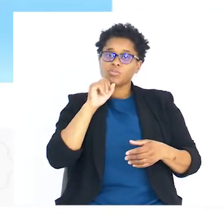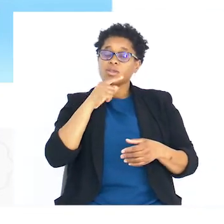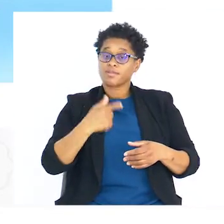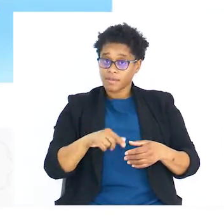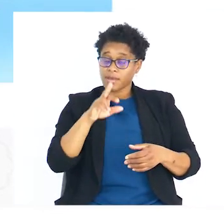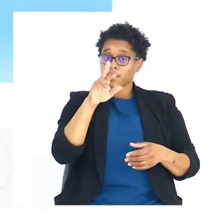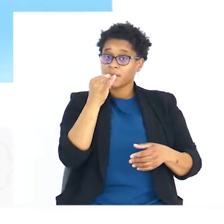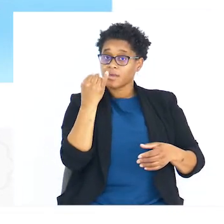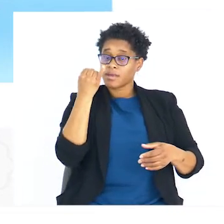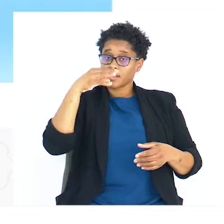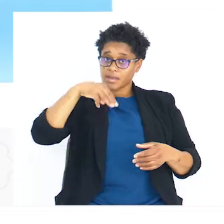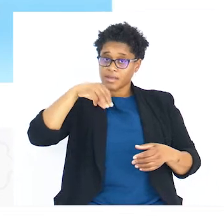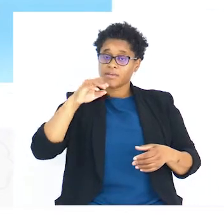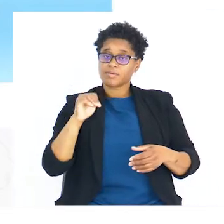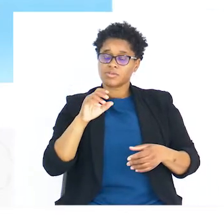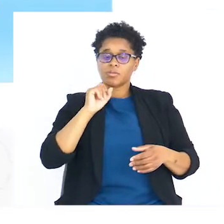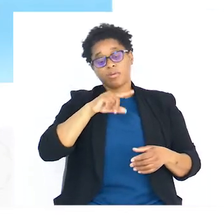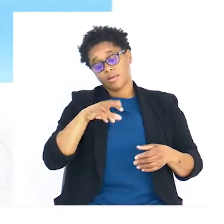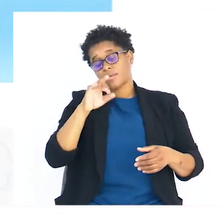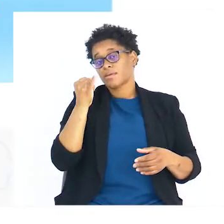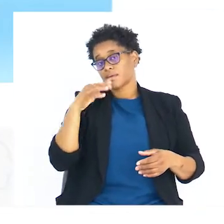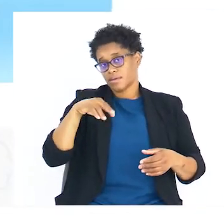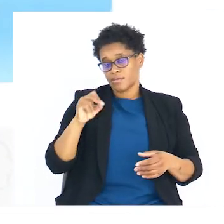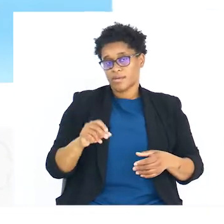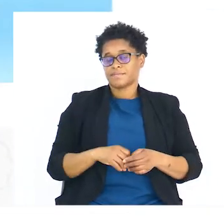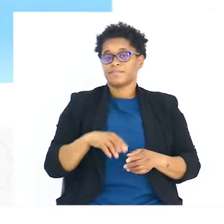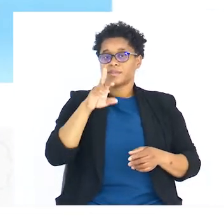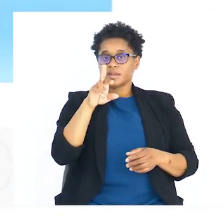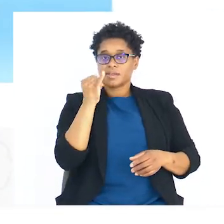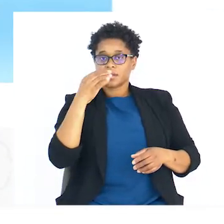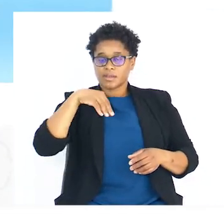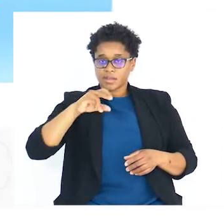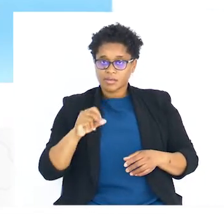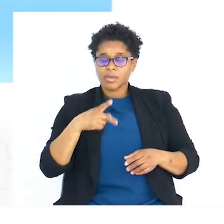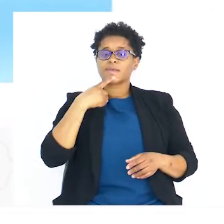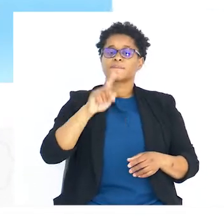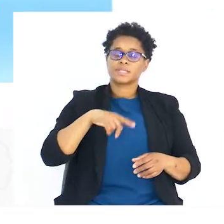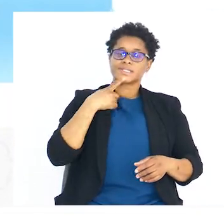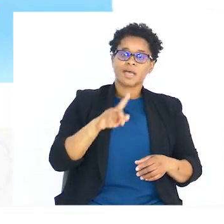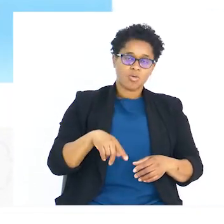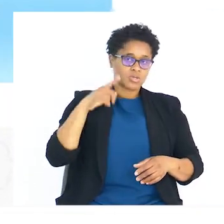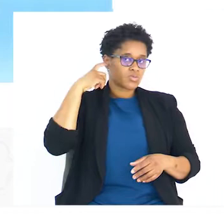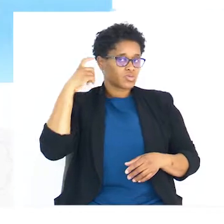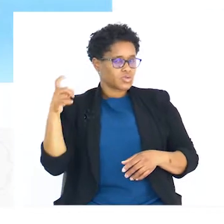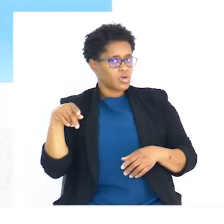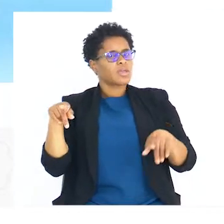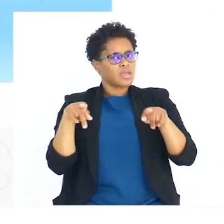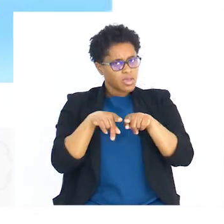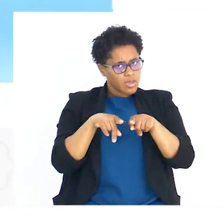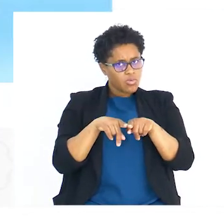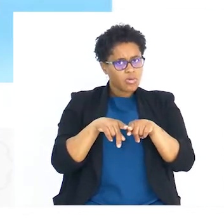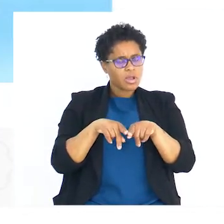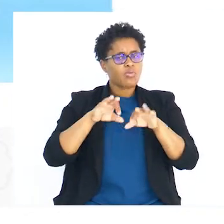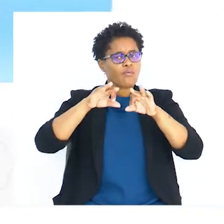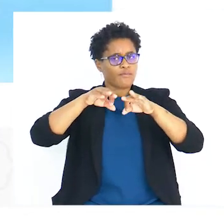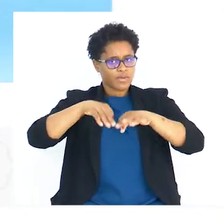seja, podem rimar. Rima é a repetição de um som semelhante